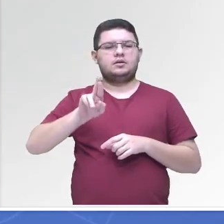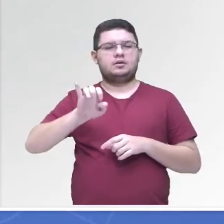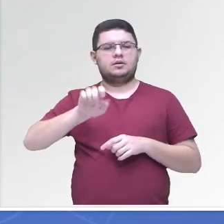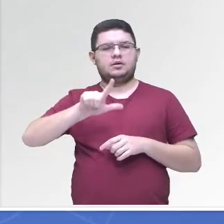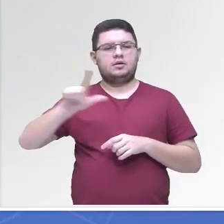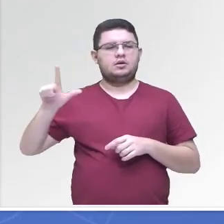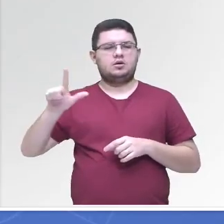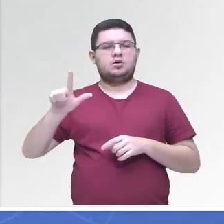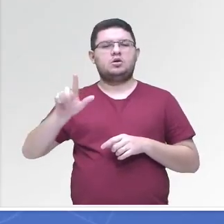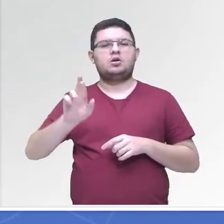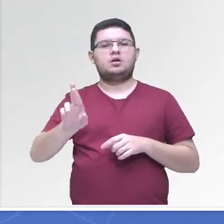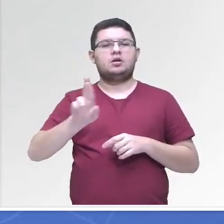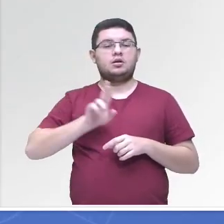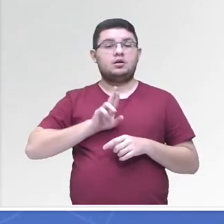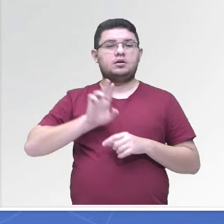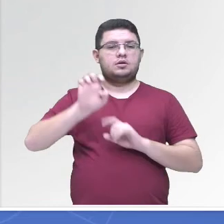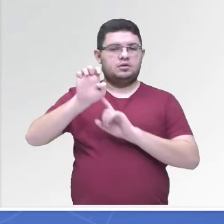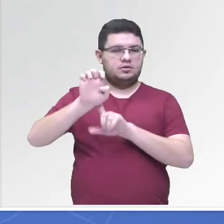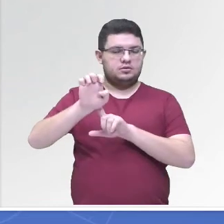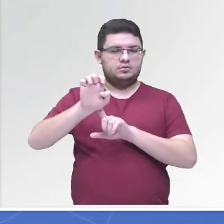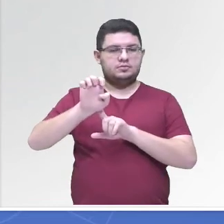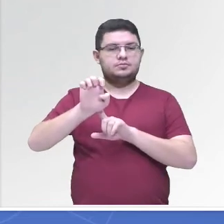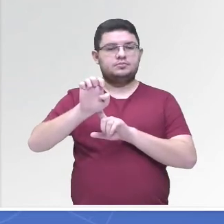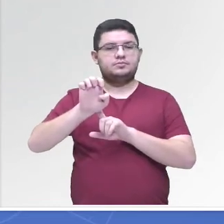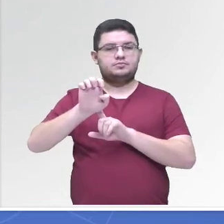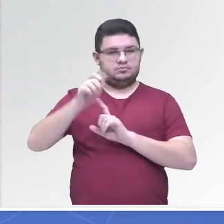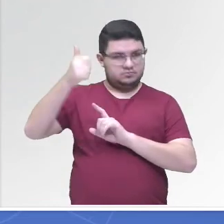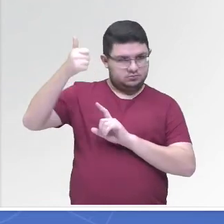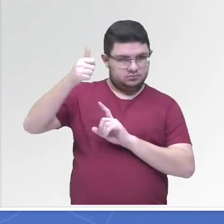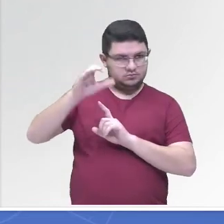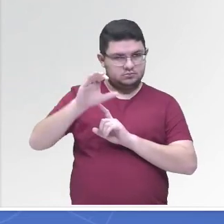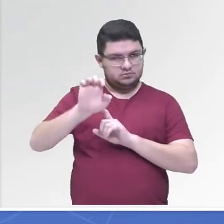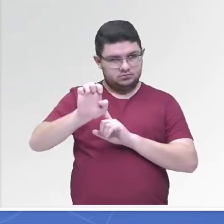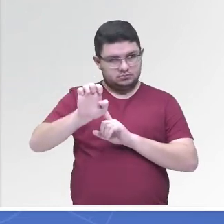Adriel, eu acho, né? Falou que a letra E e a letra C.